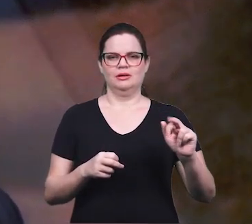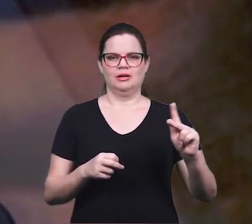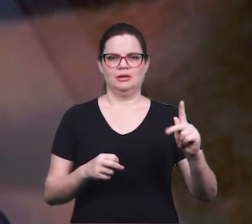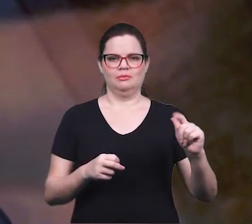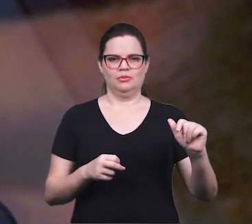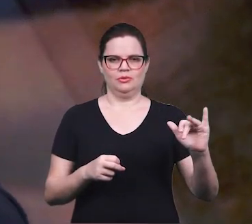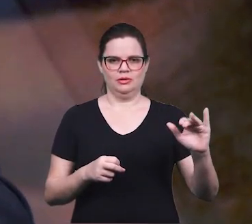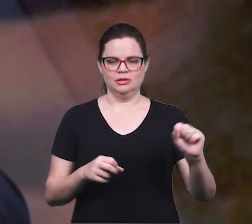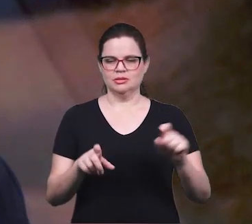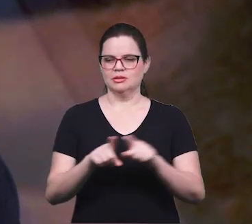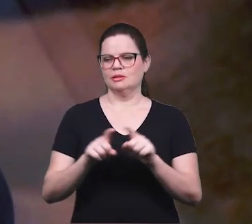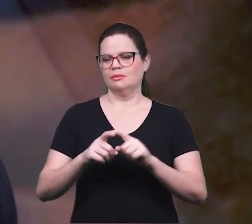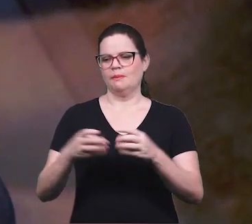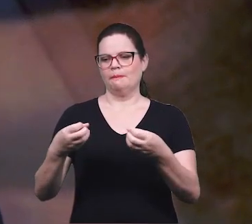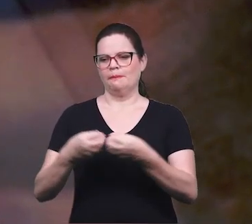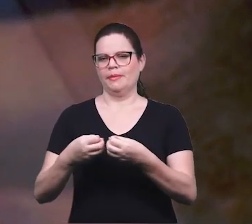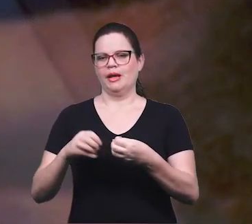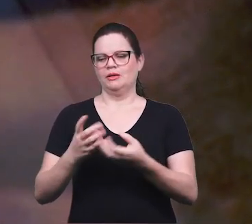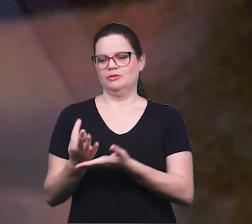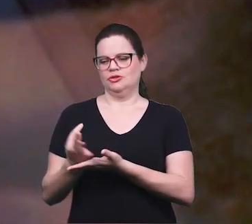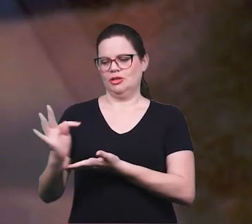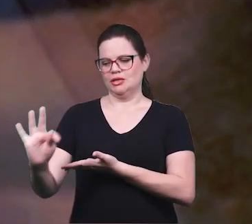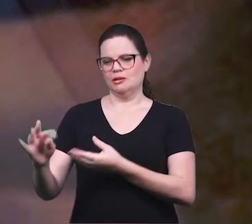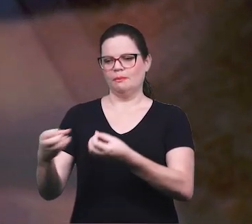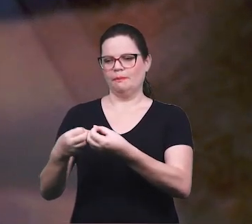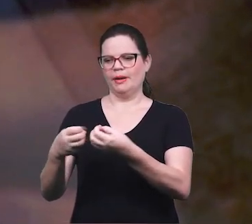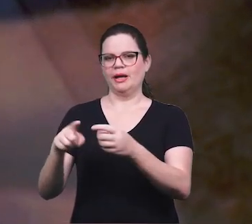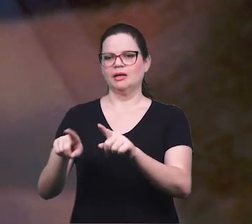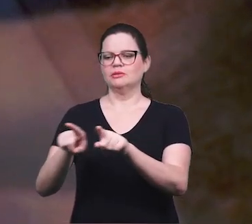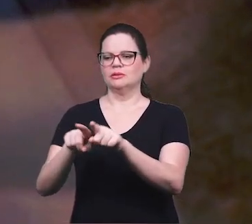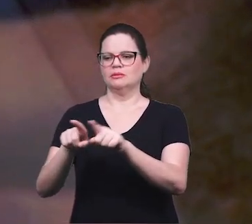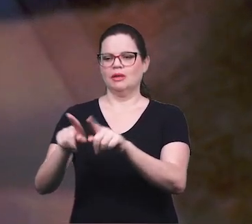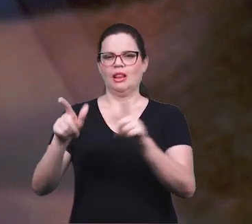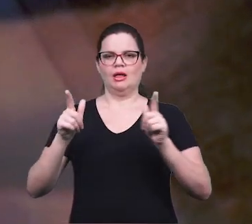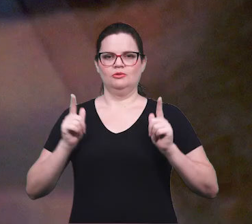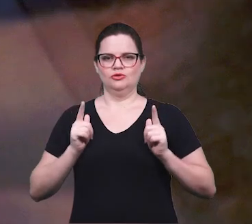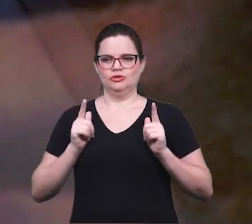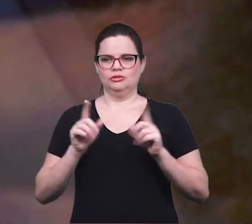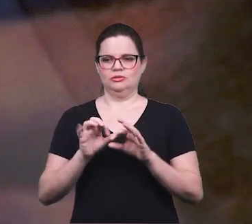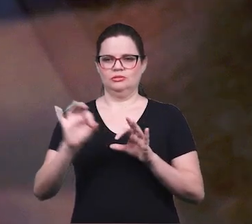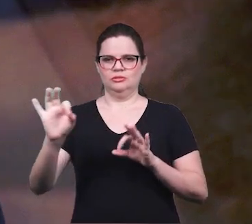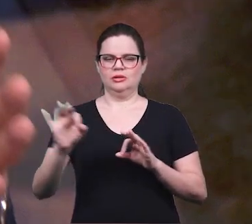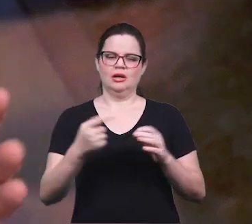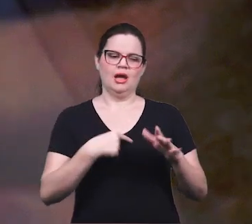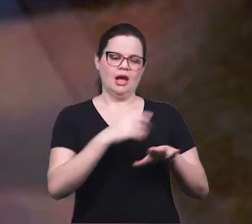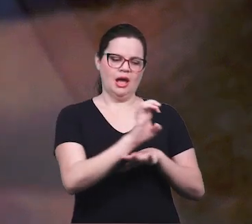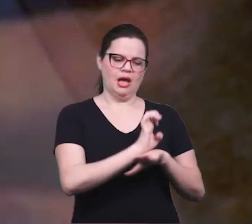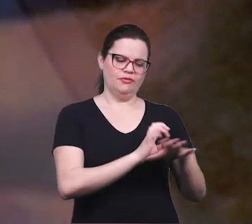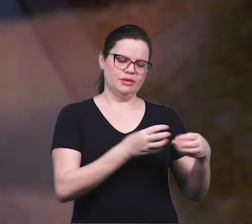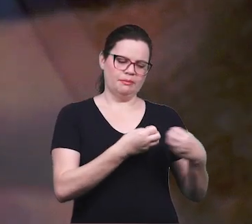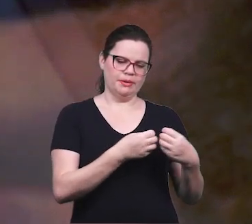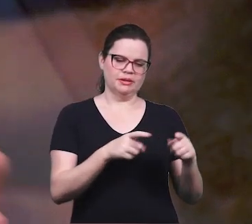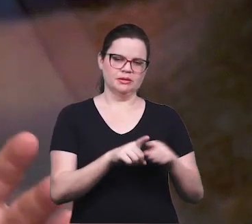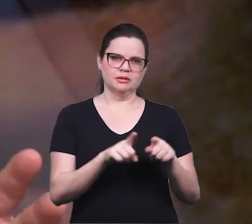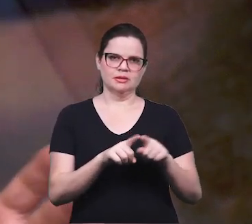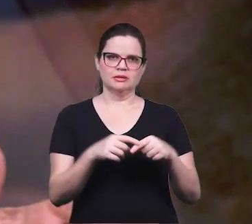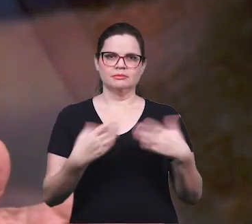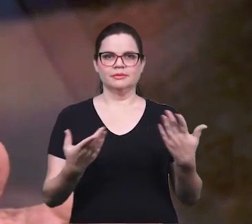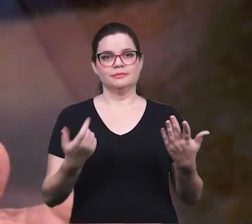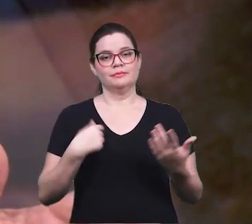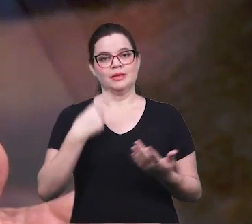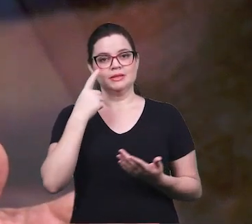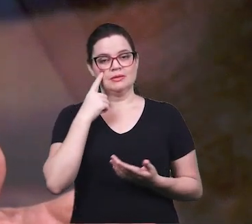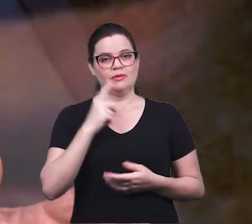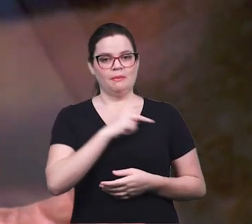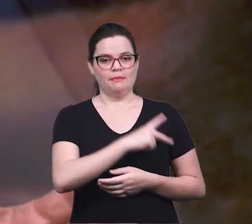de Tessalônica, não longe de Éfeso, não, um pouco longe de Tarso, mas na mesma região. Então, Paulo era